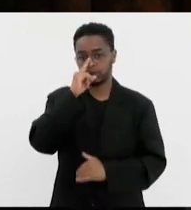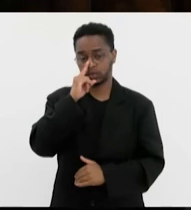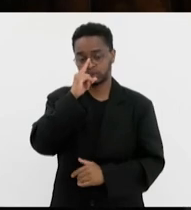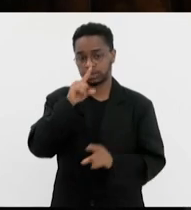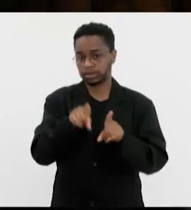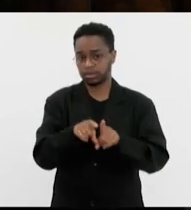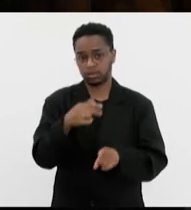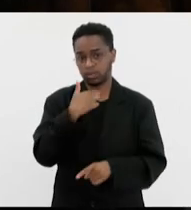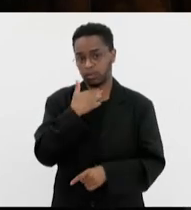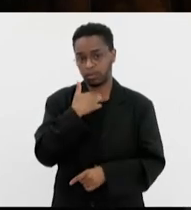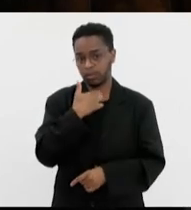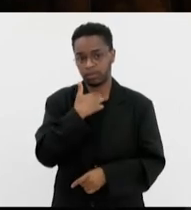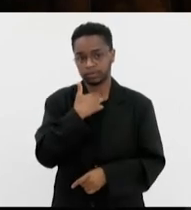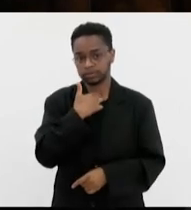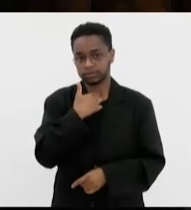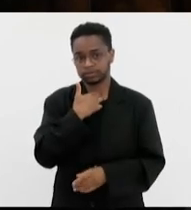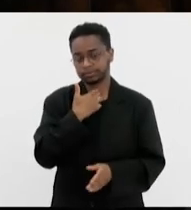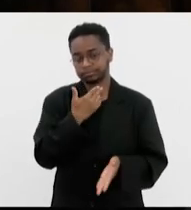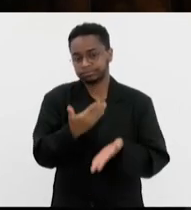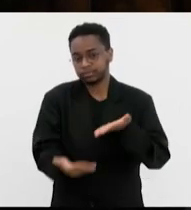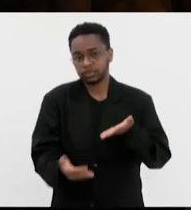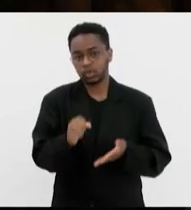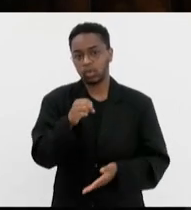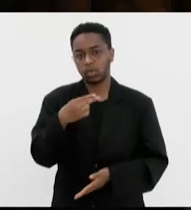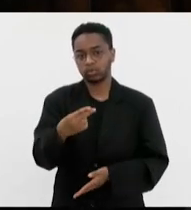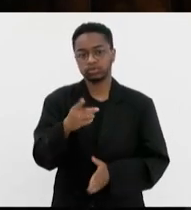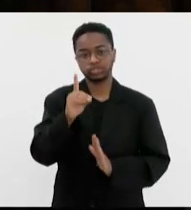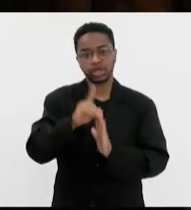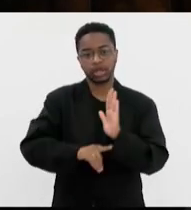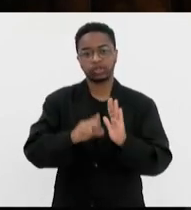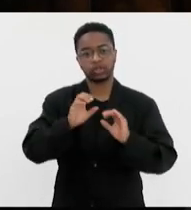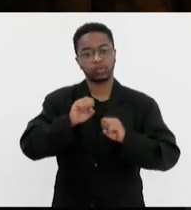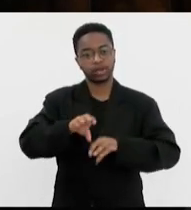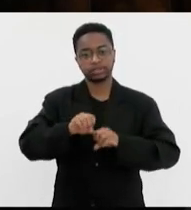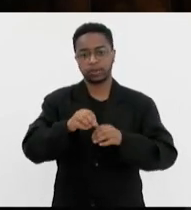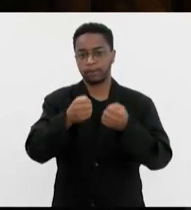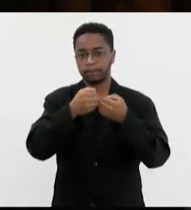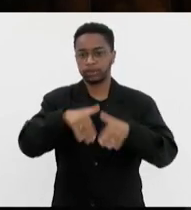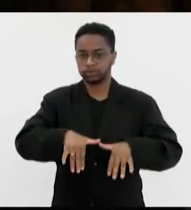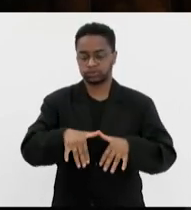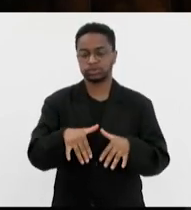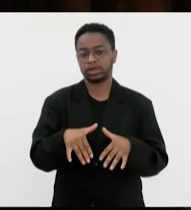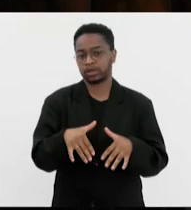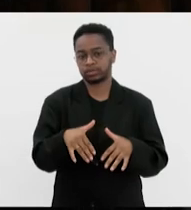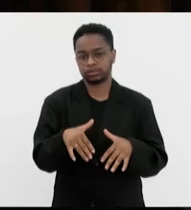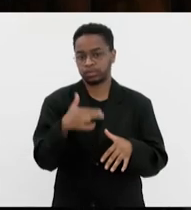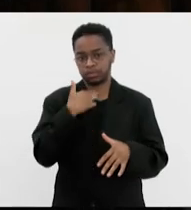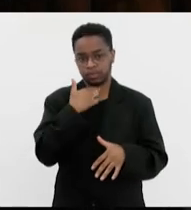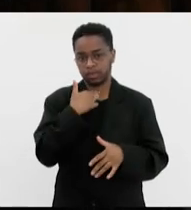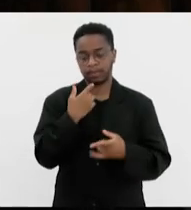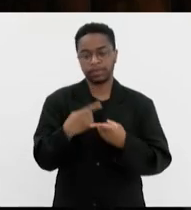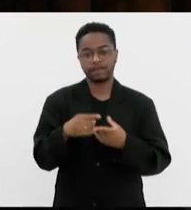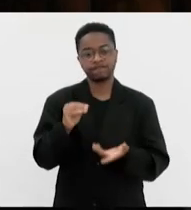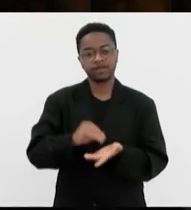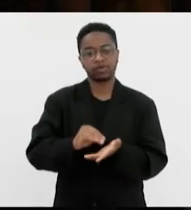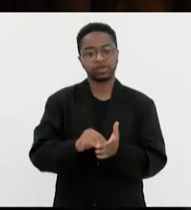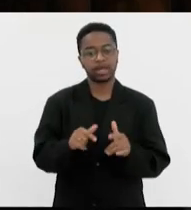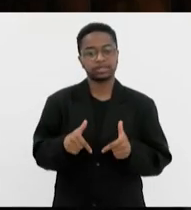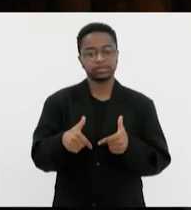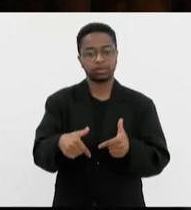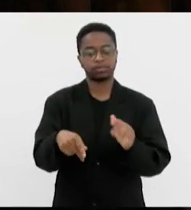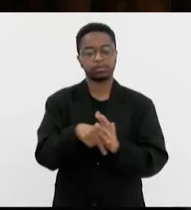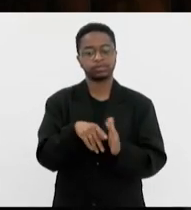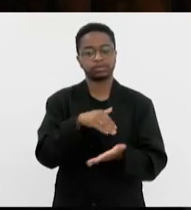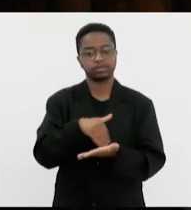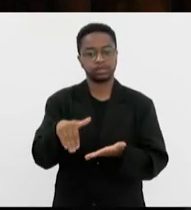também perder ou ter o seu direito à educação prejudicado pela falta de ação da Secretaria de